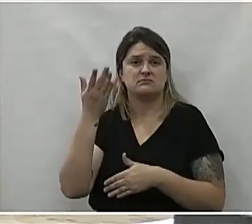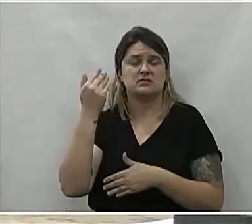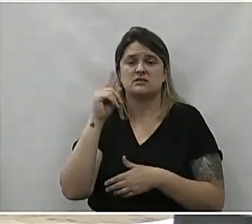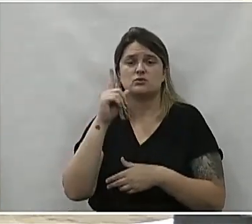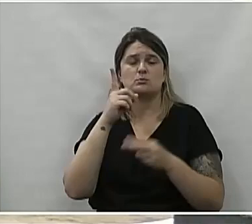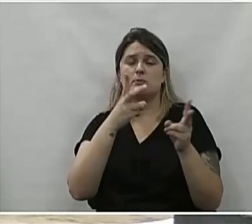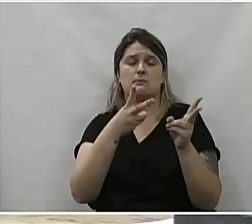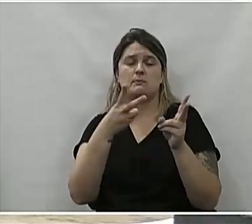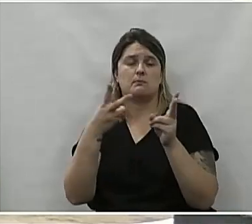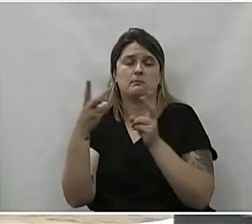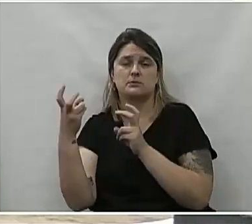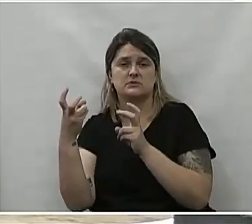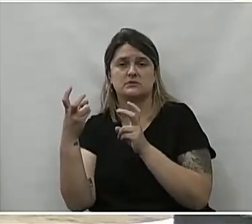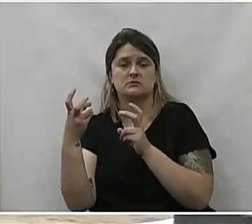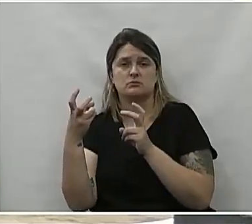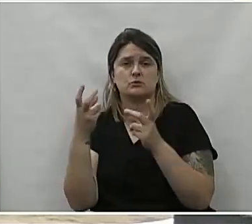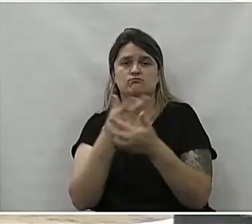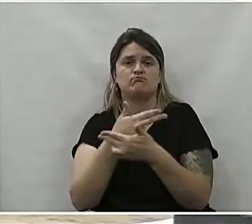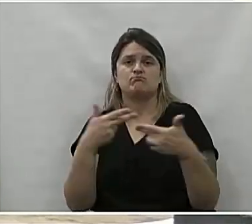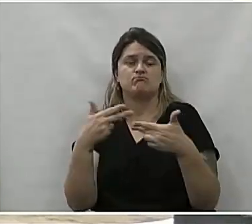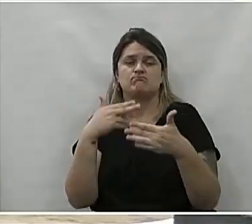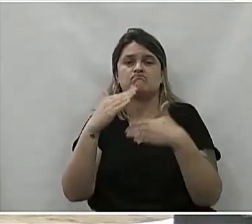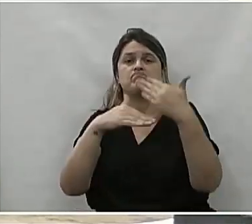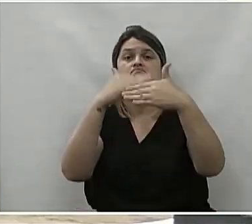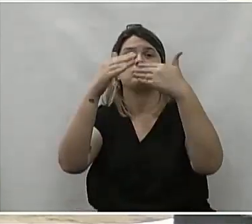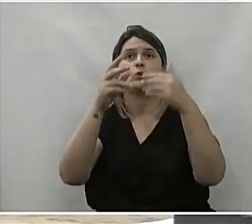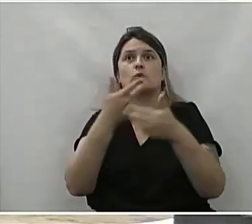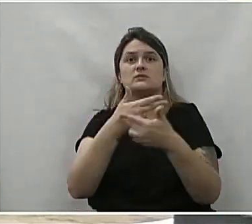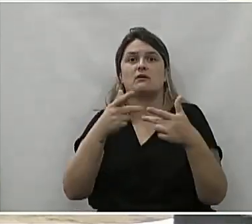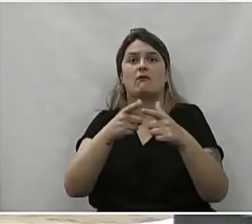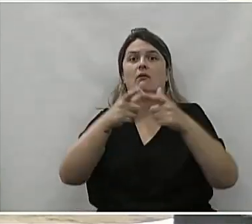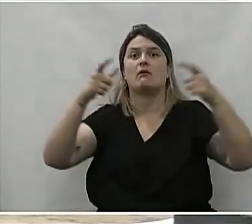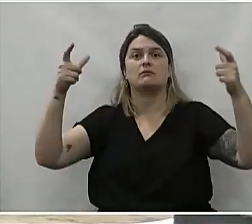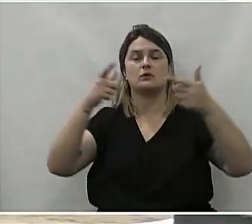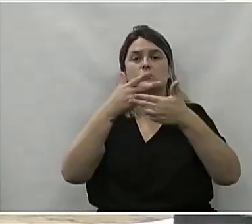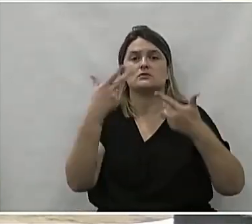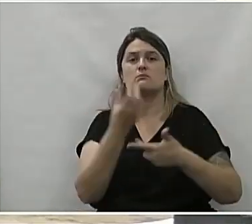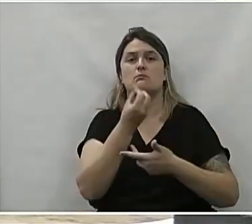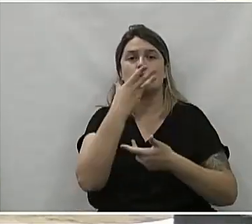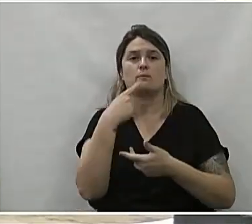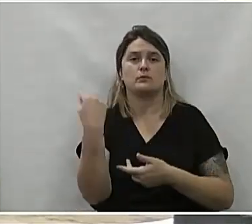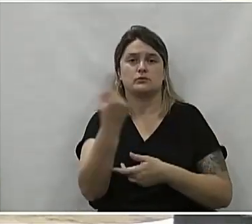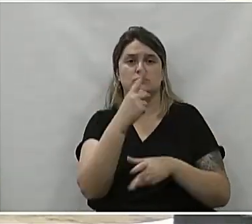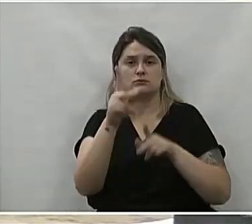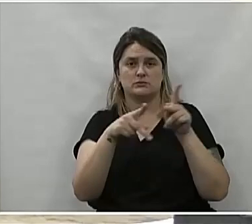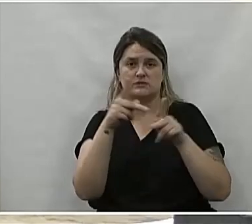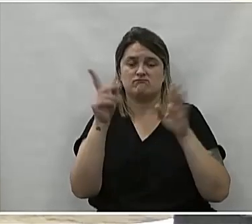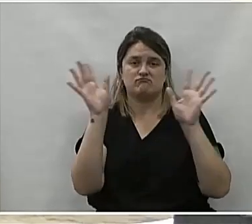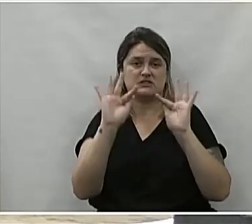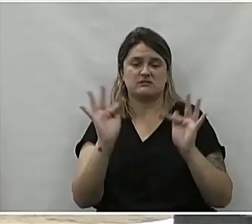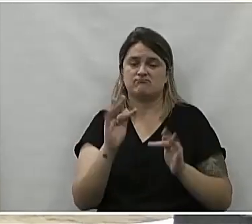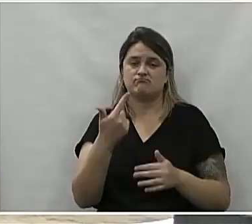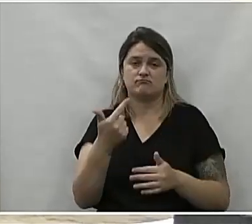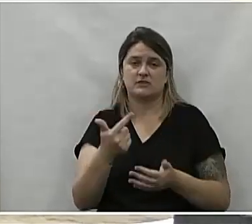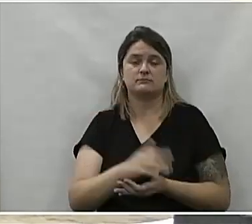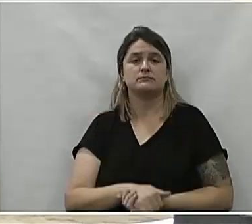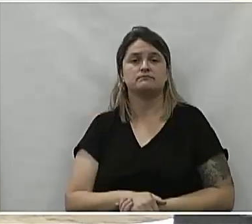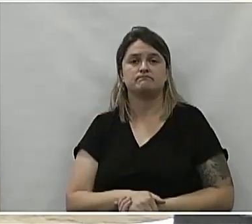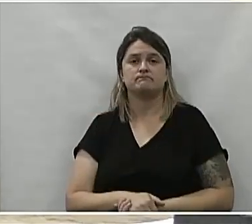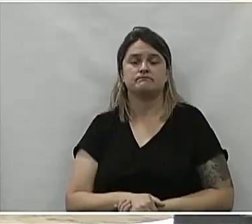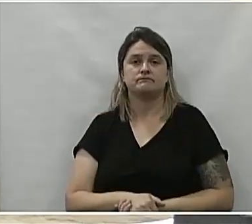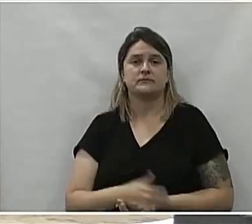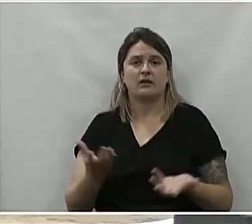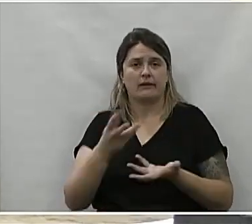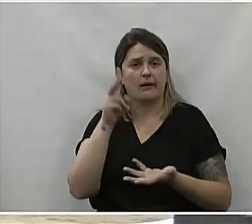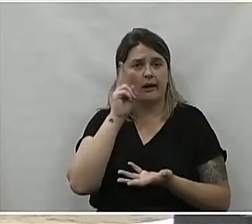Não vejo Coisas Grandes Coisas boas Para a população Ficar feliz Então só